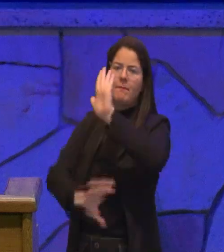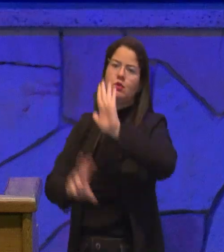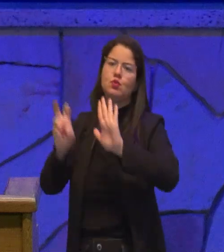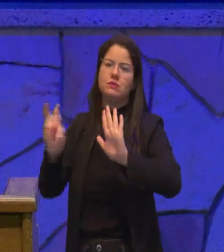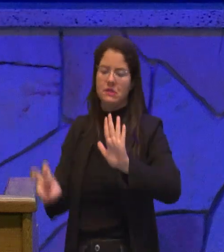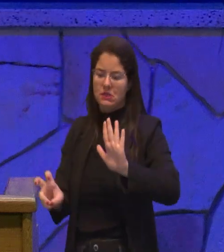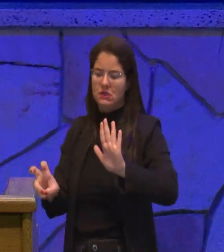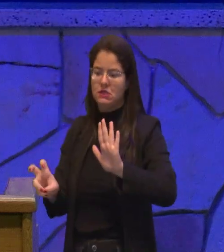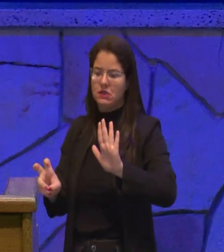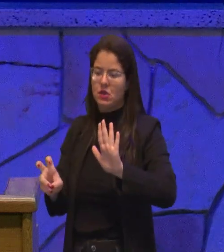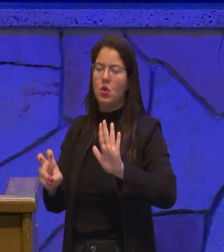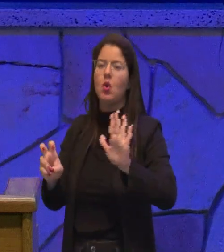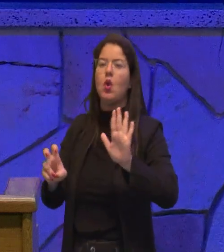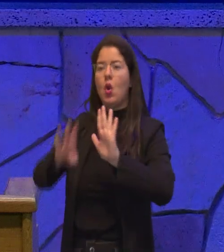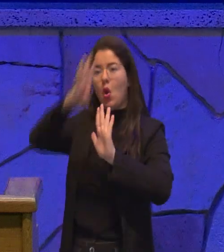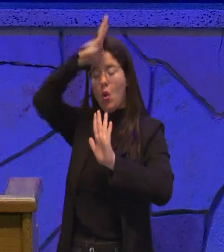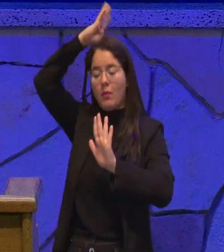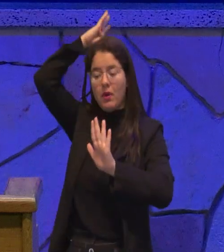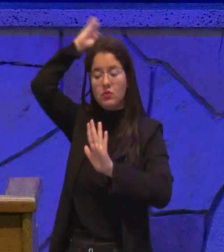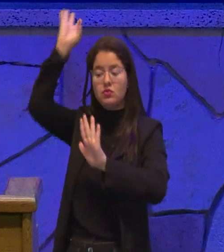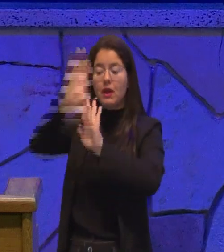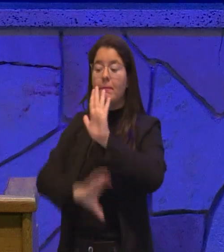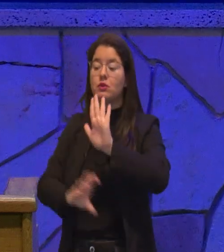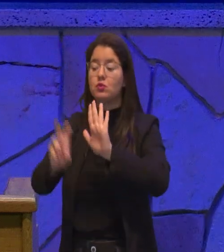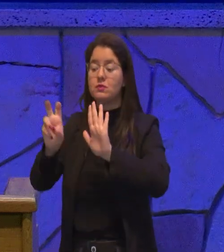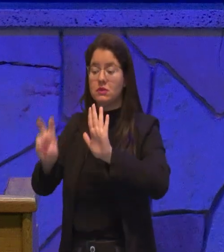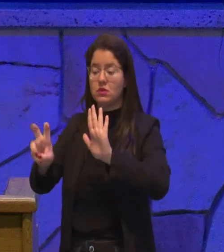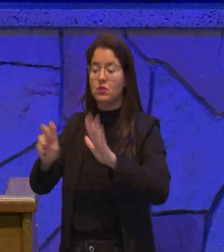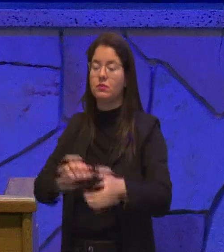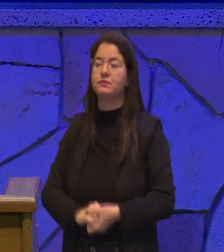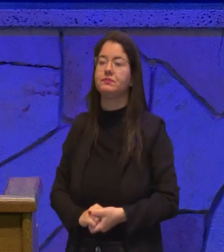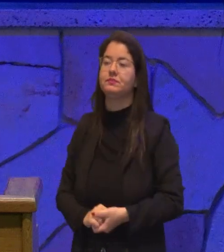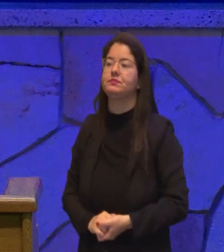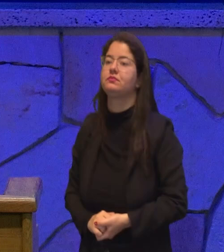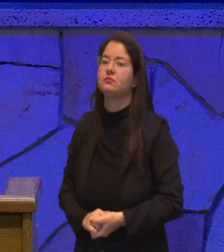Romanos no capítulo de número 5, meus irmãos.